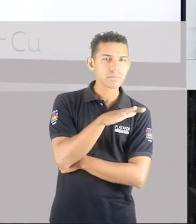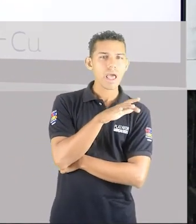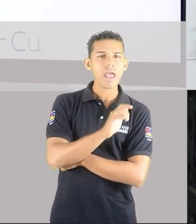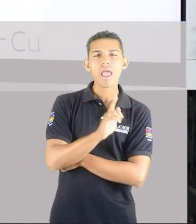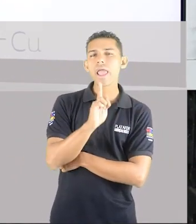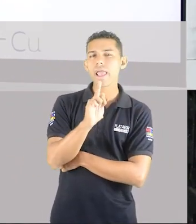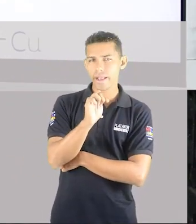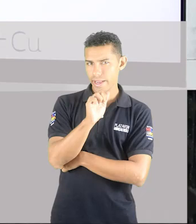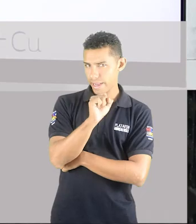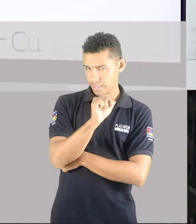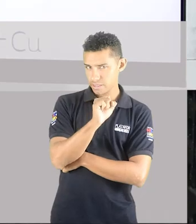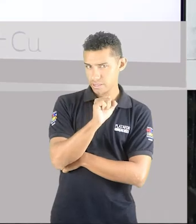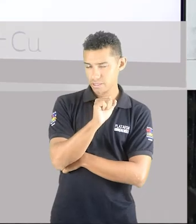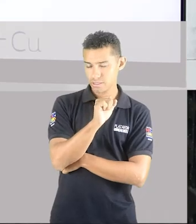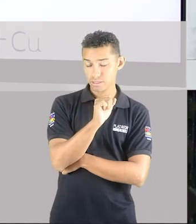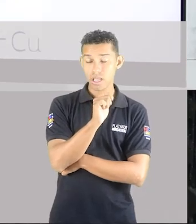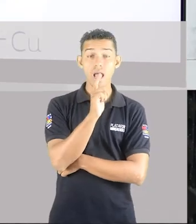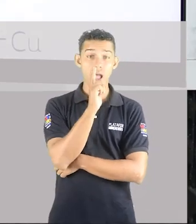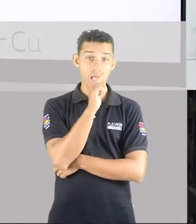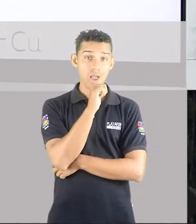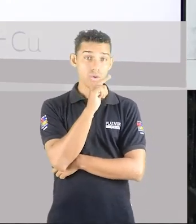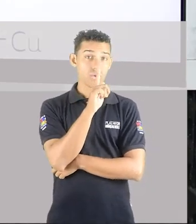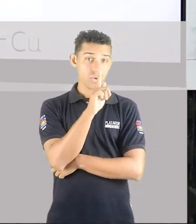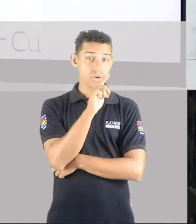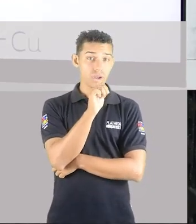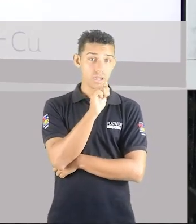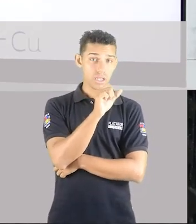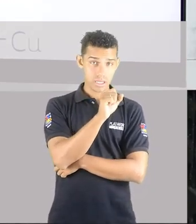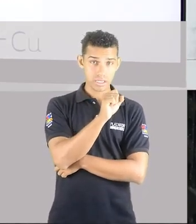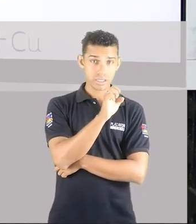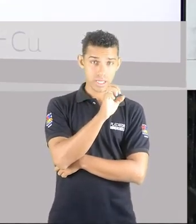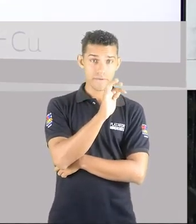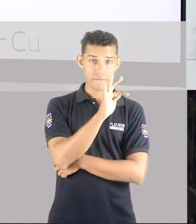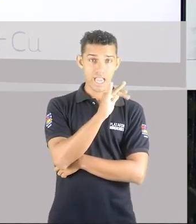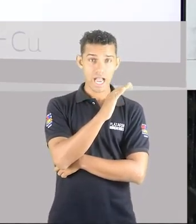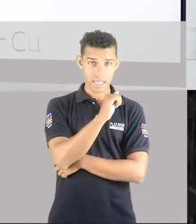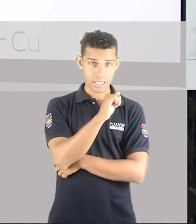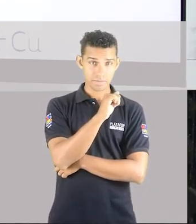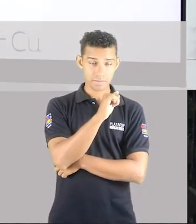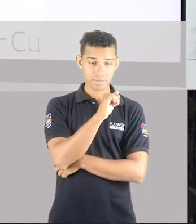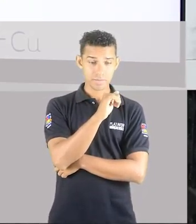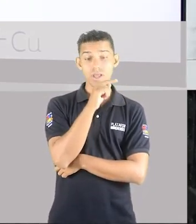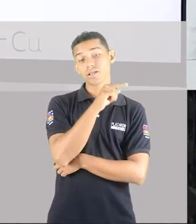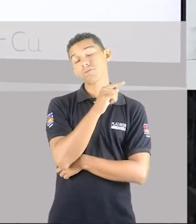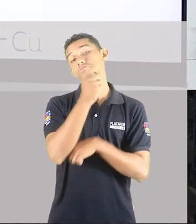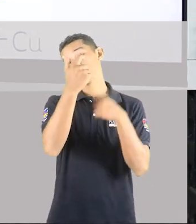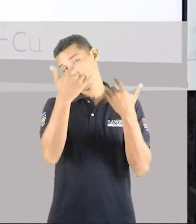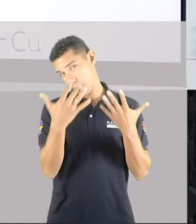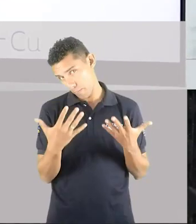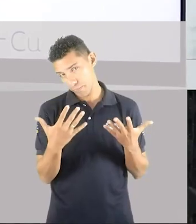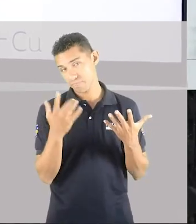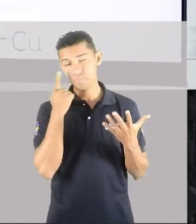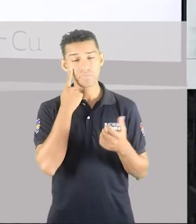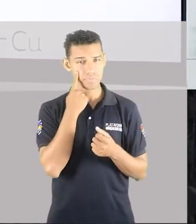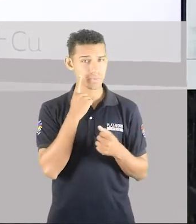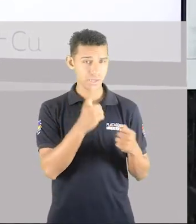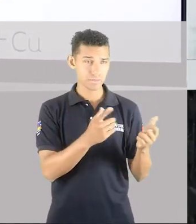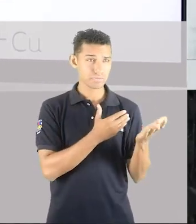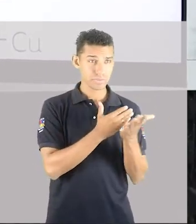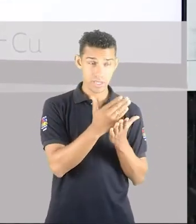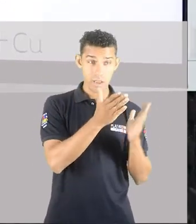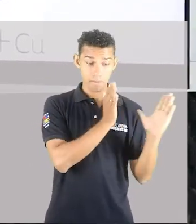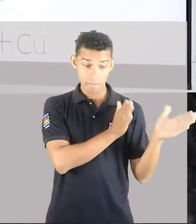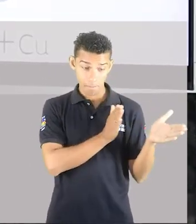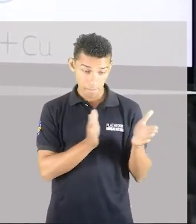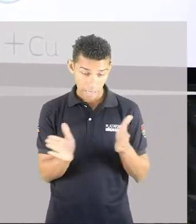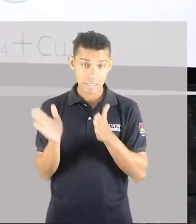gaseificada. Ah, tu está dizendo para mim que tu tem água gaseificada. Então, a partir do que você está falando, ou seja, a partir do